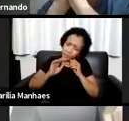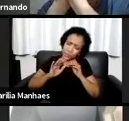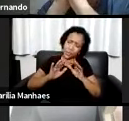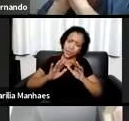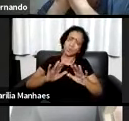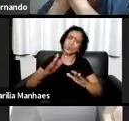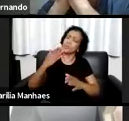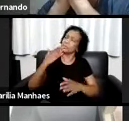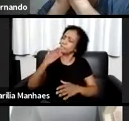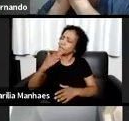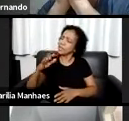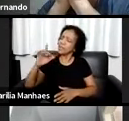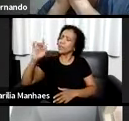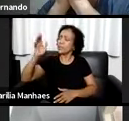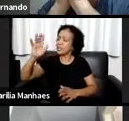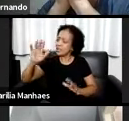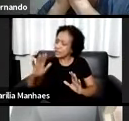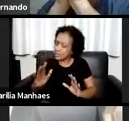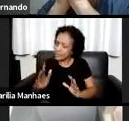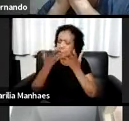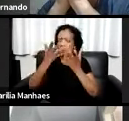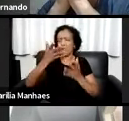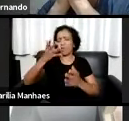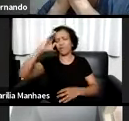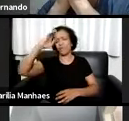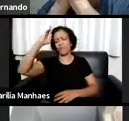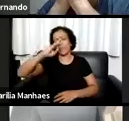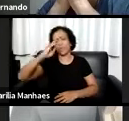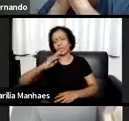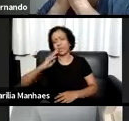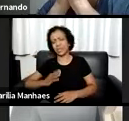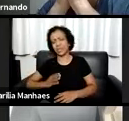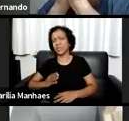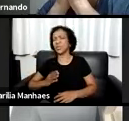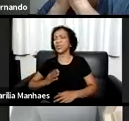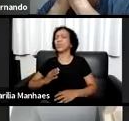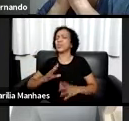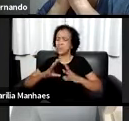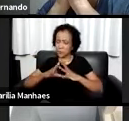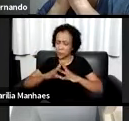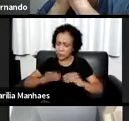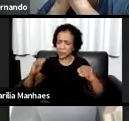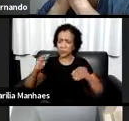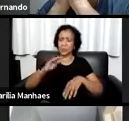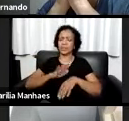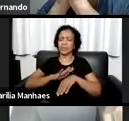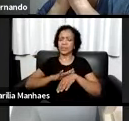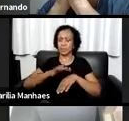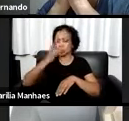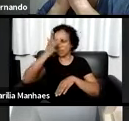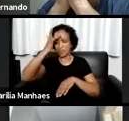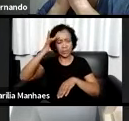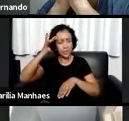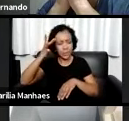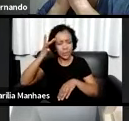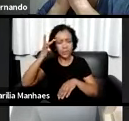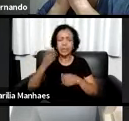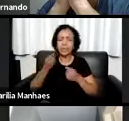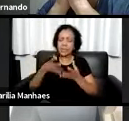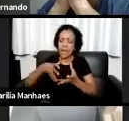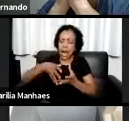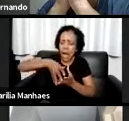suplicamos. Salva nosso Brasil, cura a nossa gente e, ó Deus, dá-nos